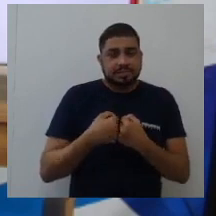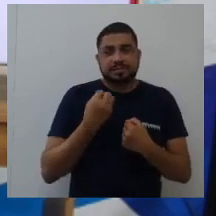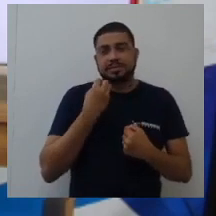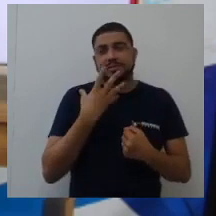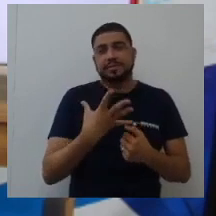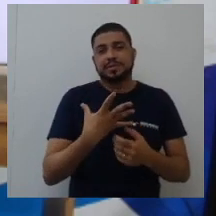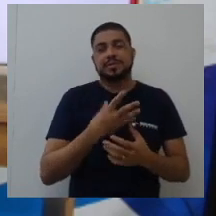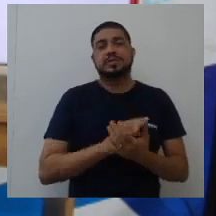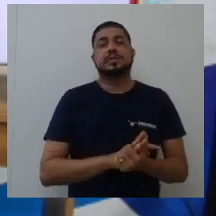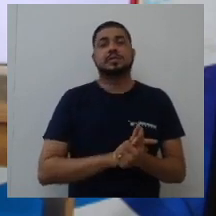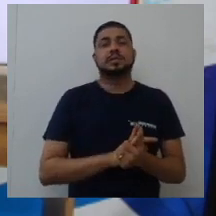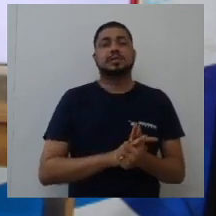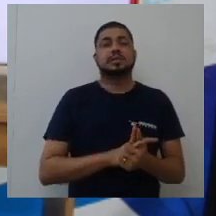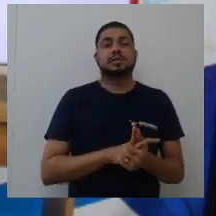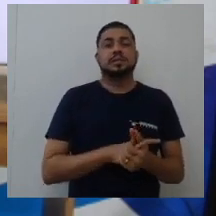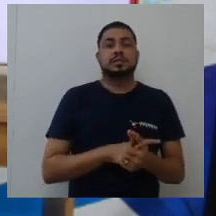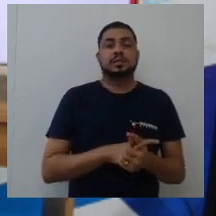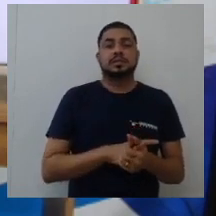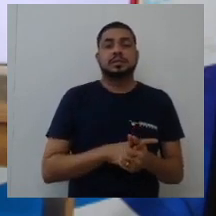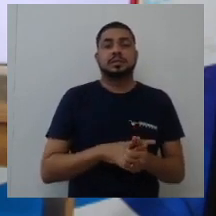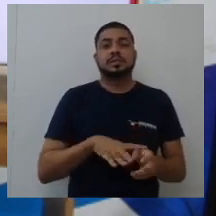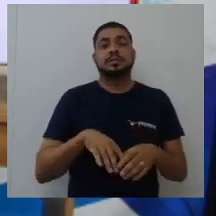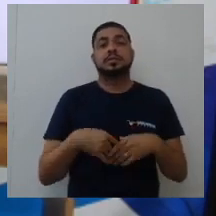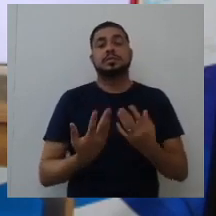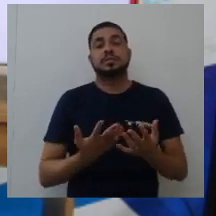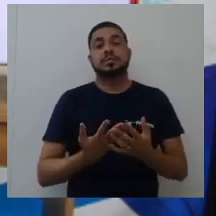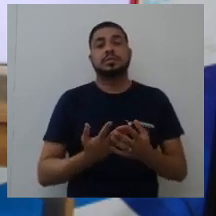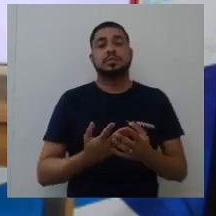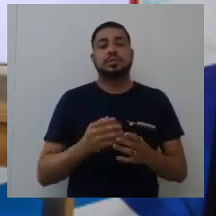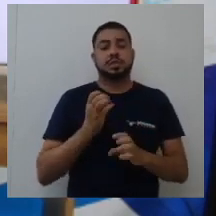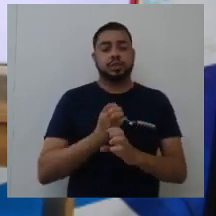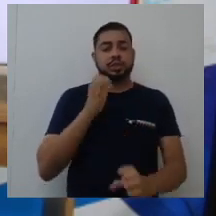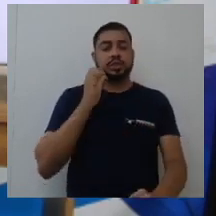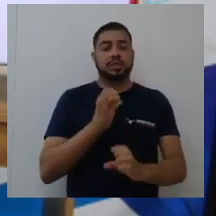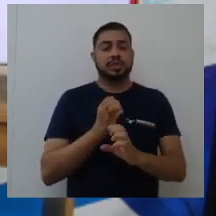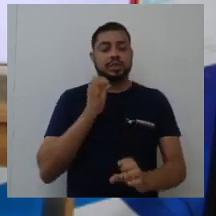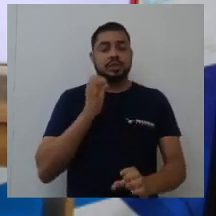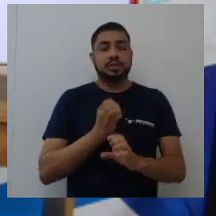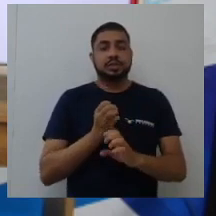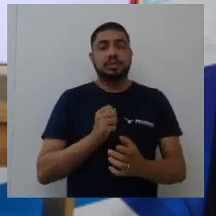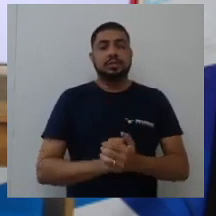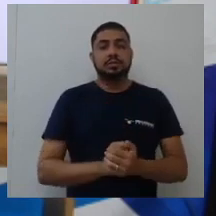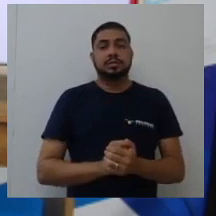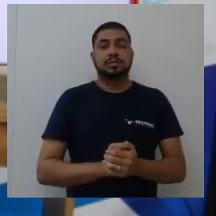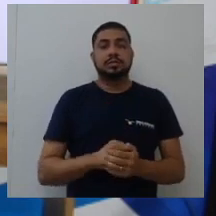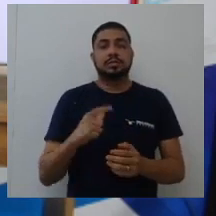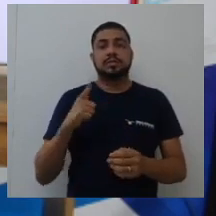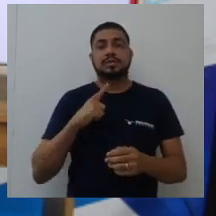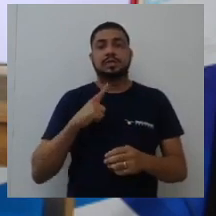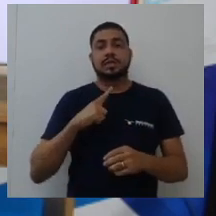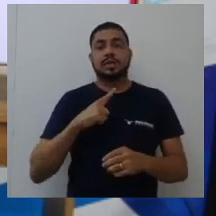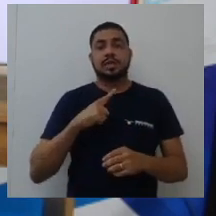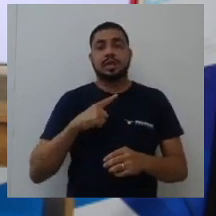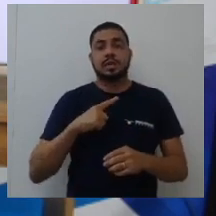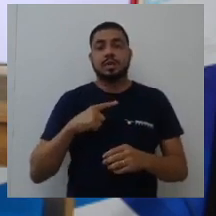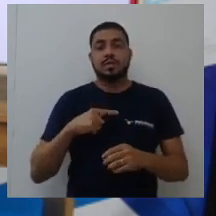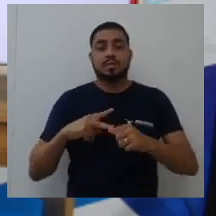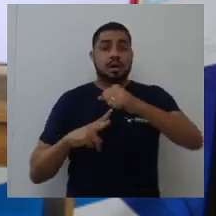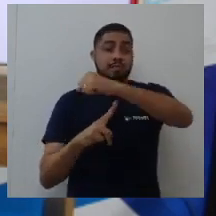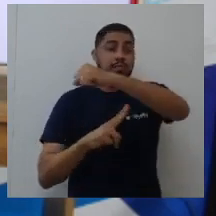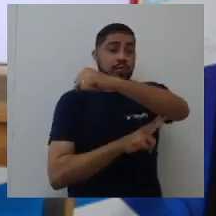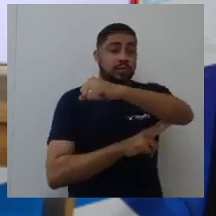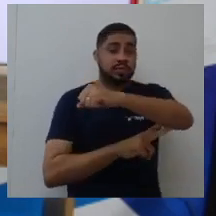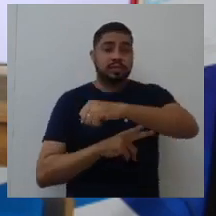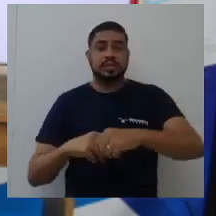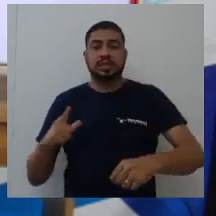boa, muito refinada. Ou então o engenheiro, ao calcular a carga de uma ponte, ele vai levando o